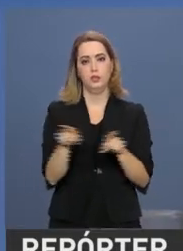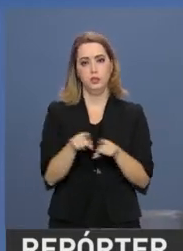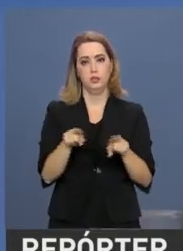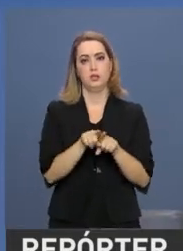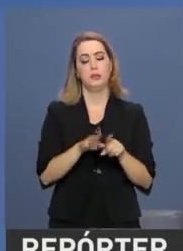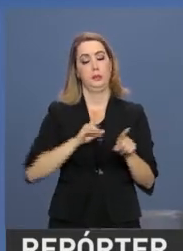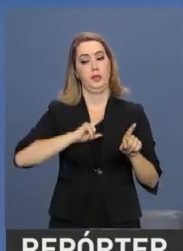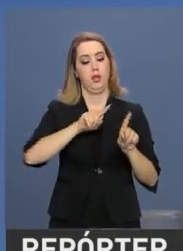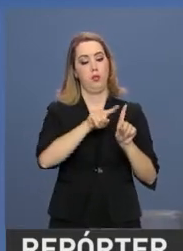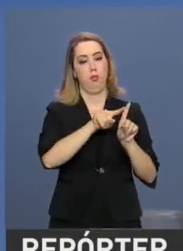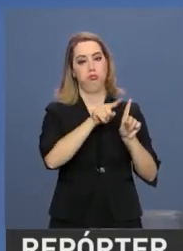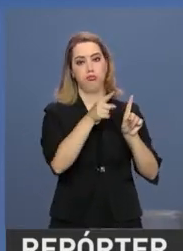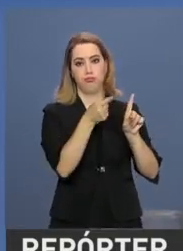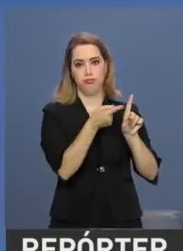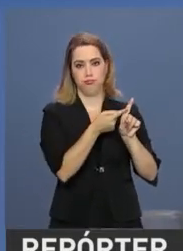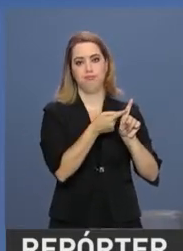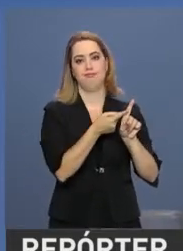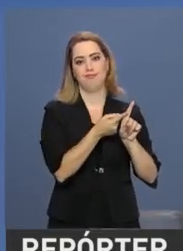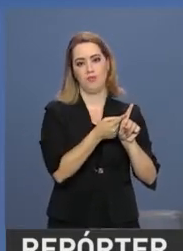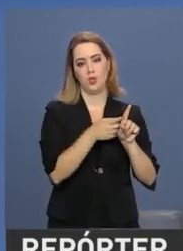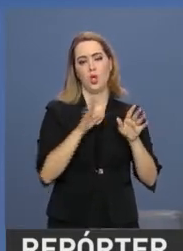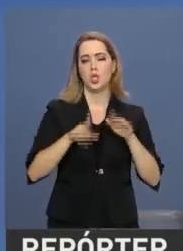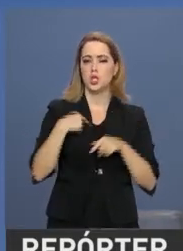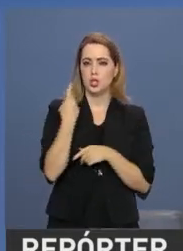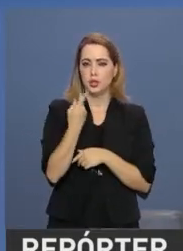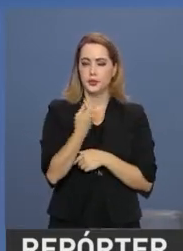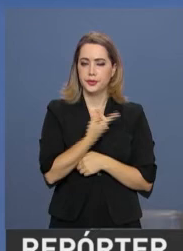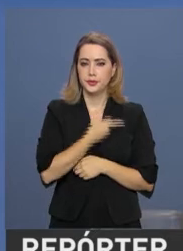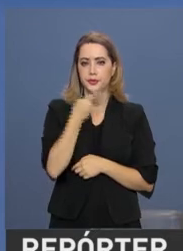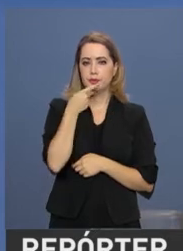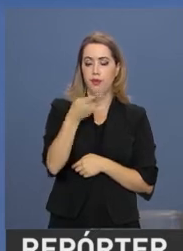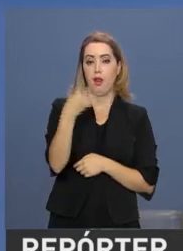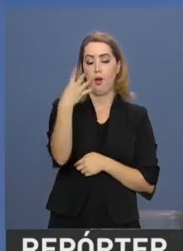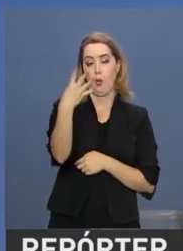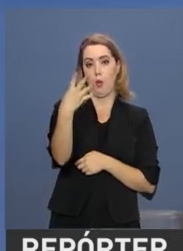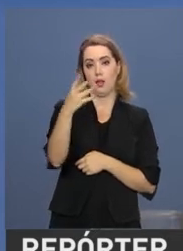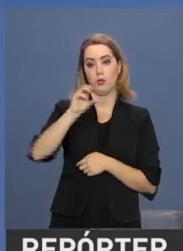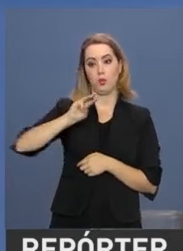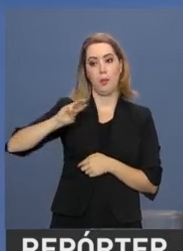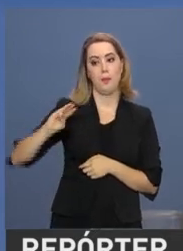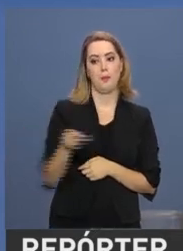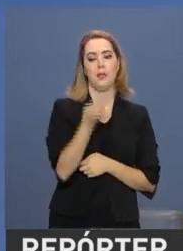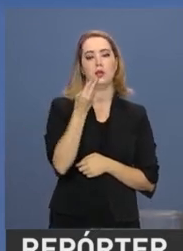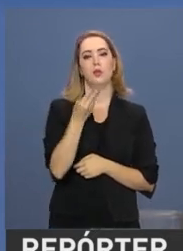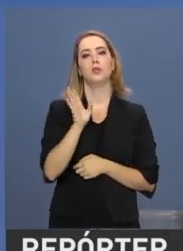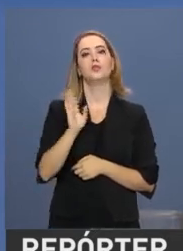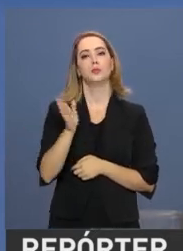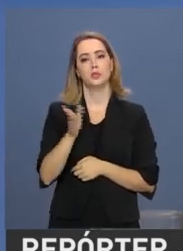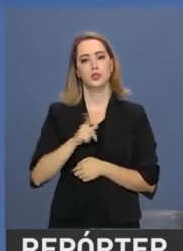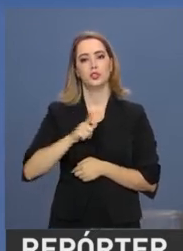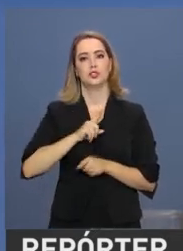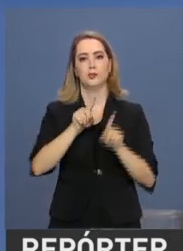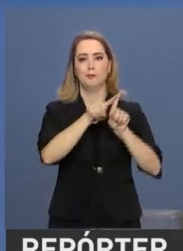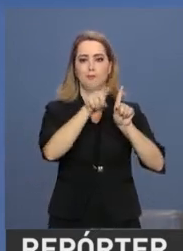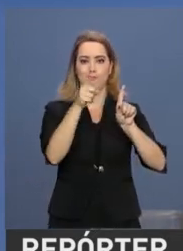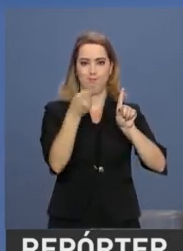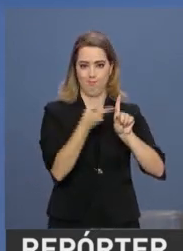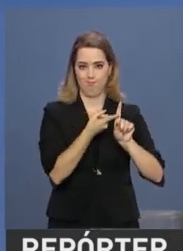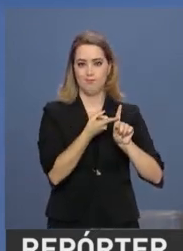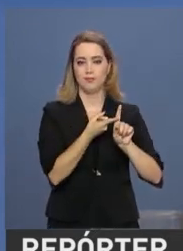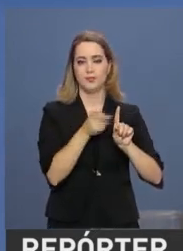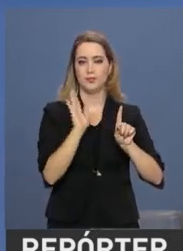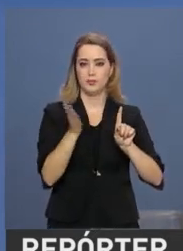ingestão ação então a gente fala em 4 milhões porque a gente está contando com as crianças que estão na barriga da mãe né